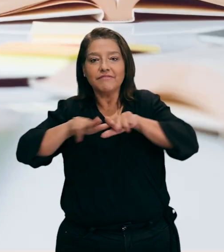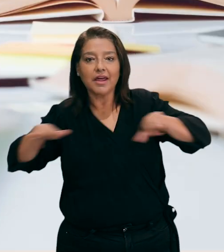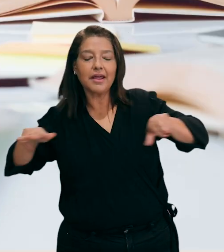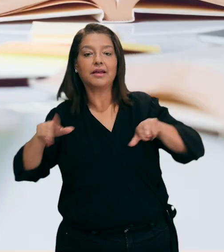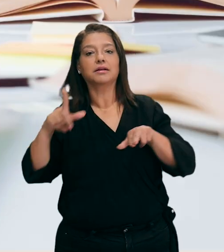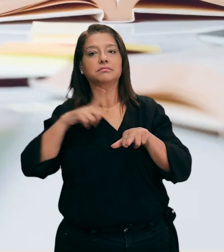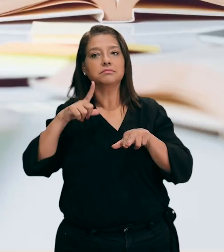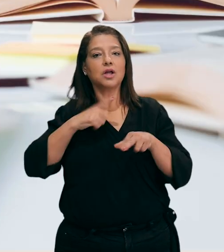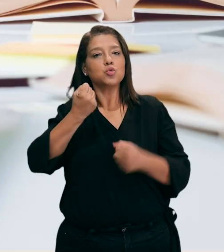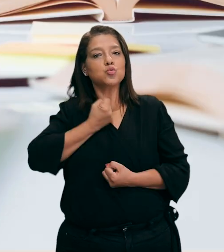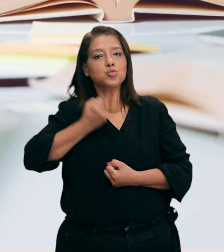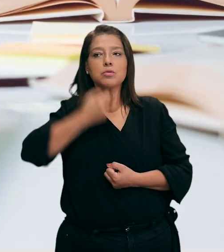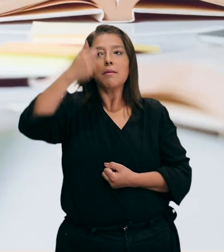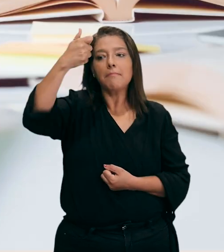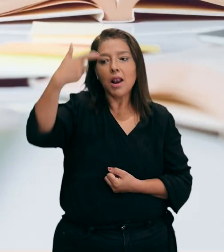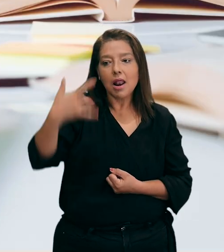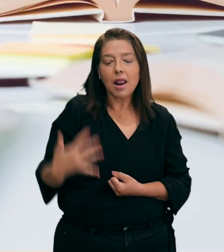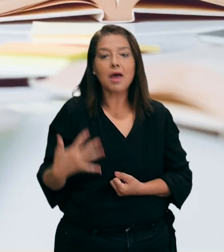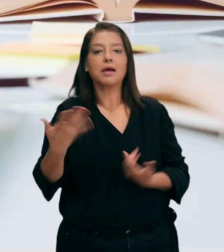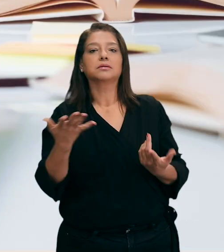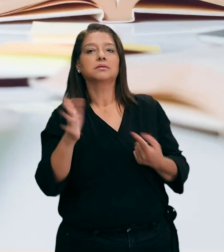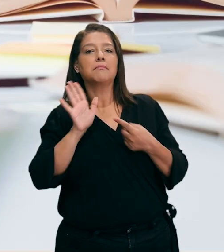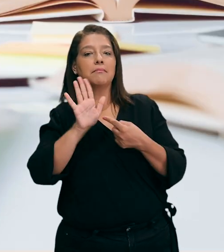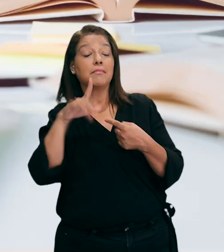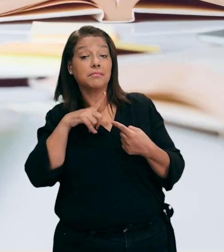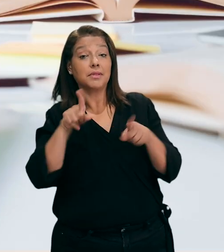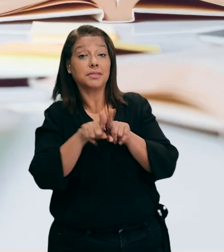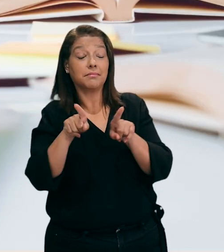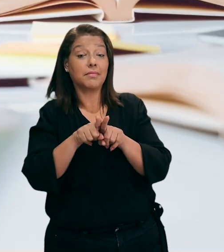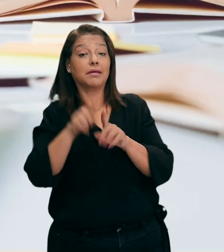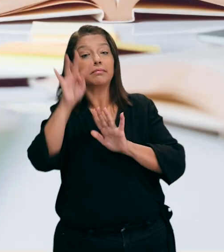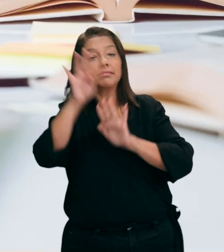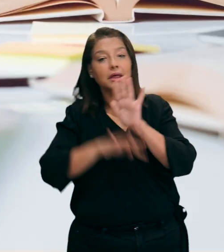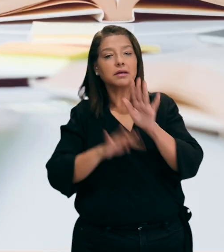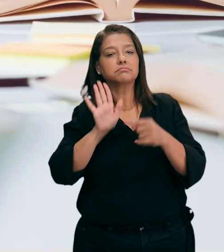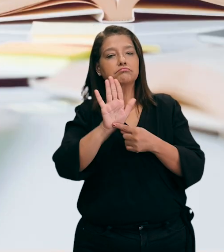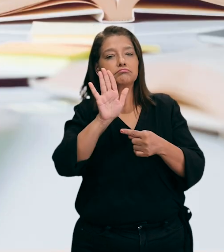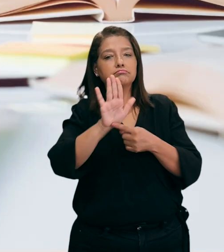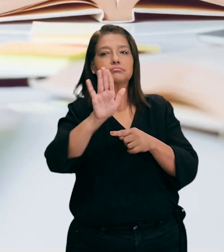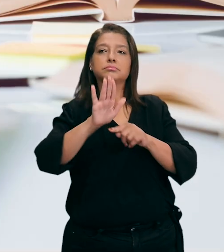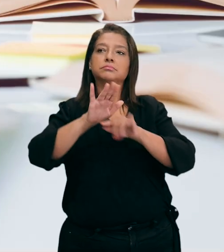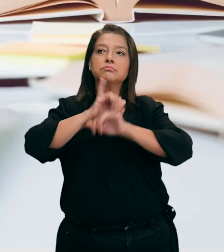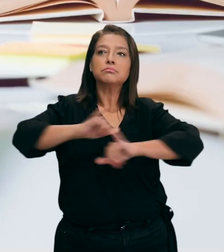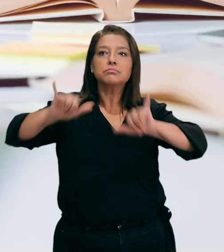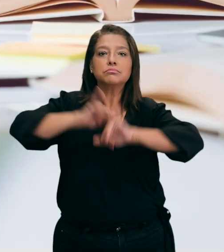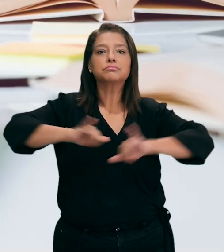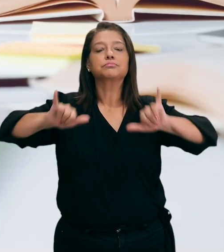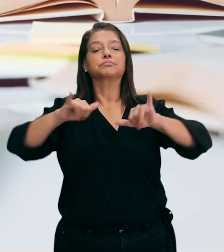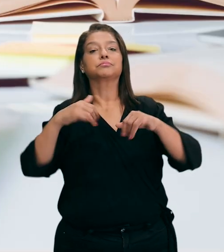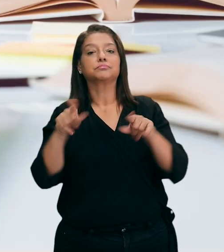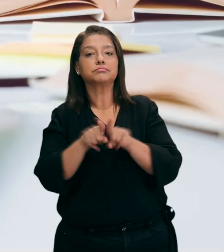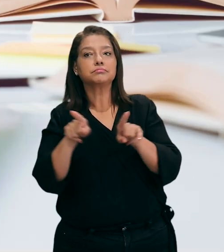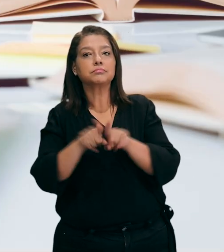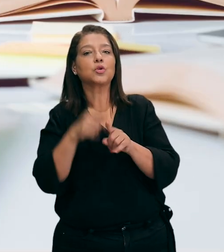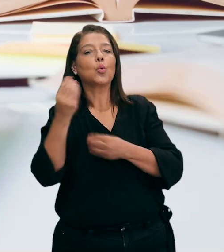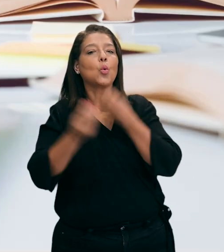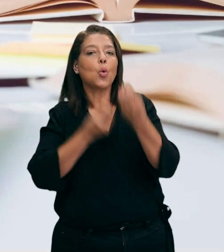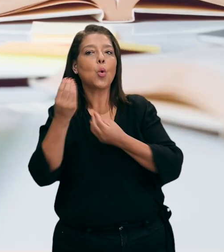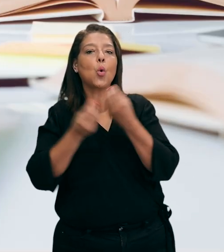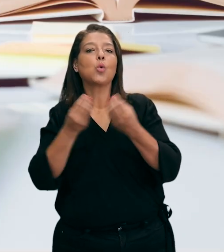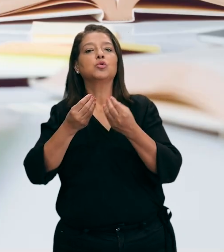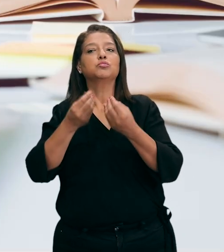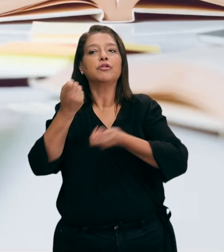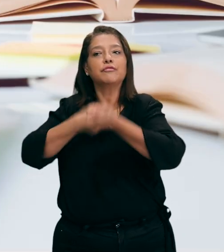o texto publicitário, a propaganda, geralmente tem a finalidade de persuadir, de